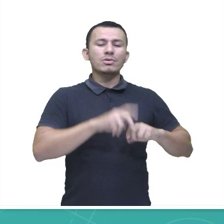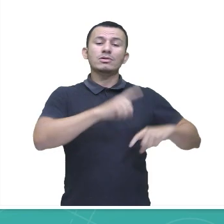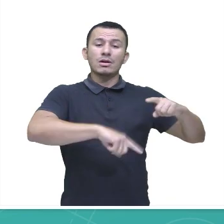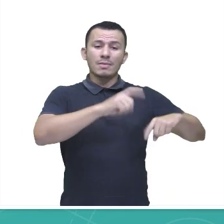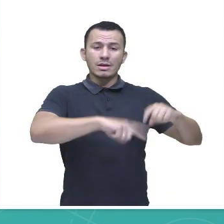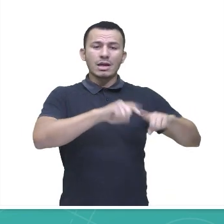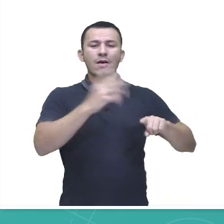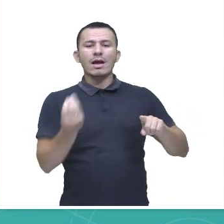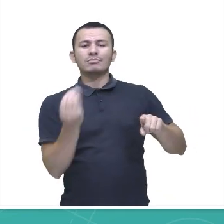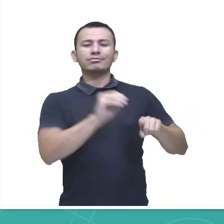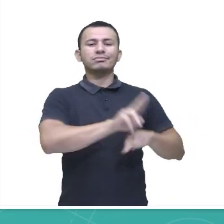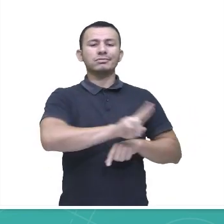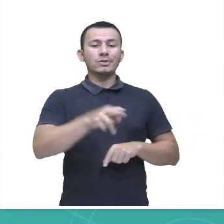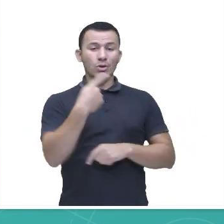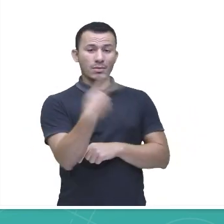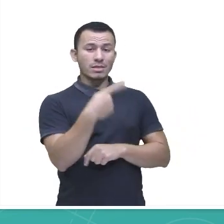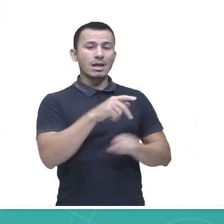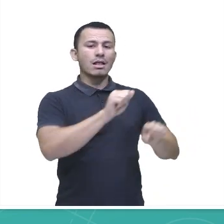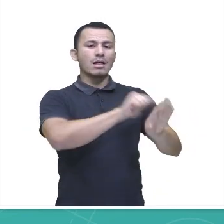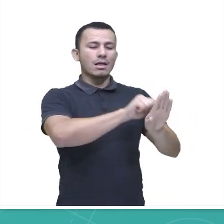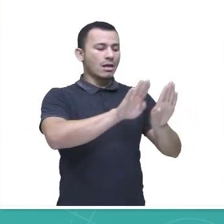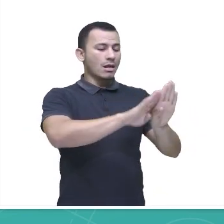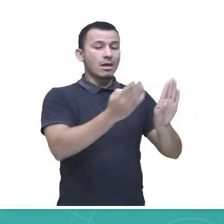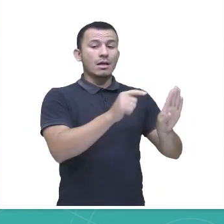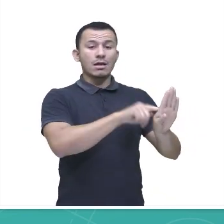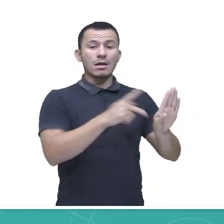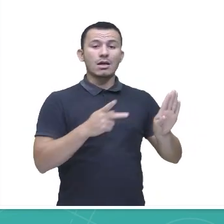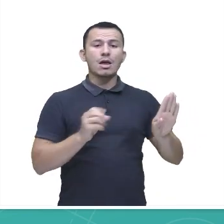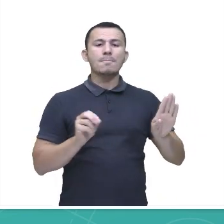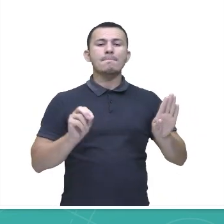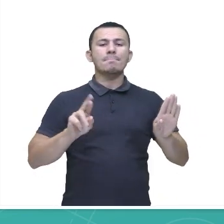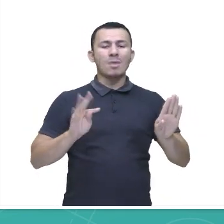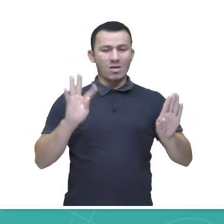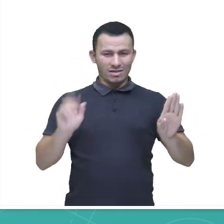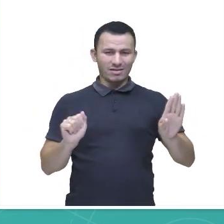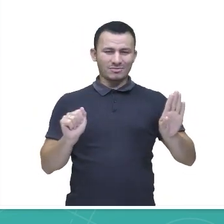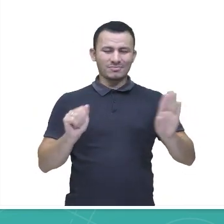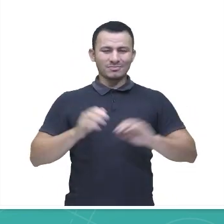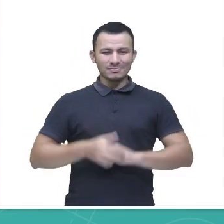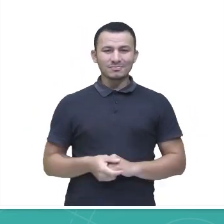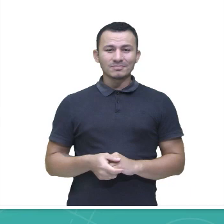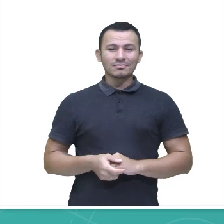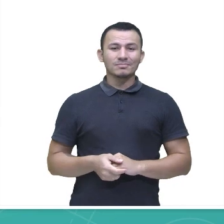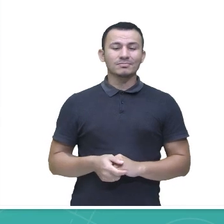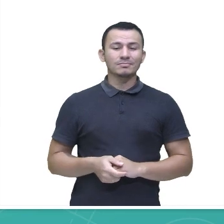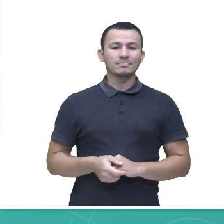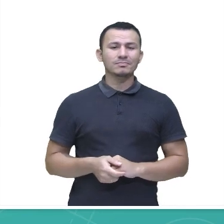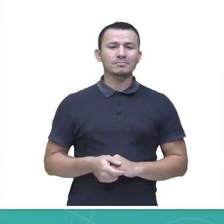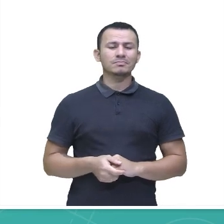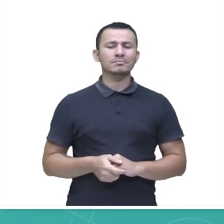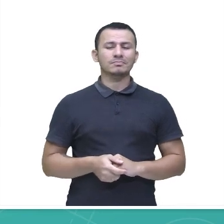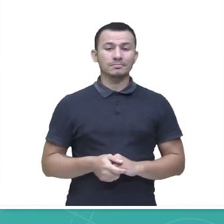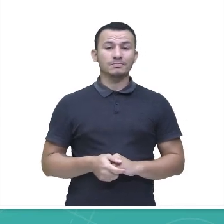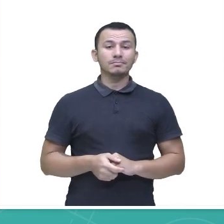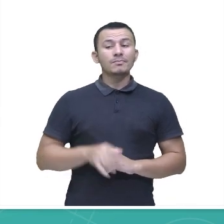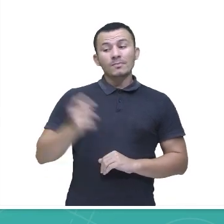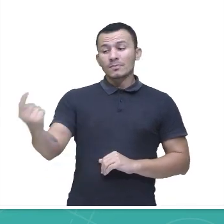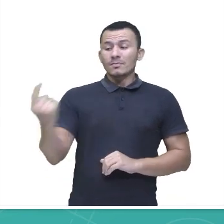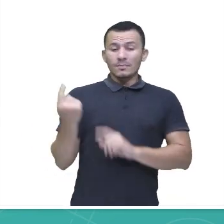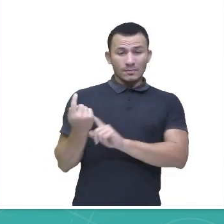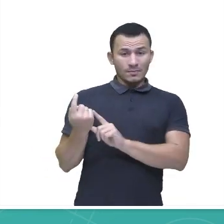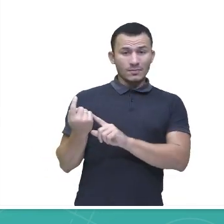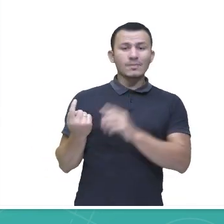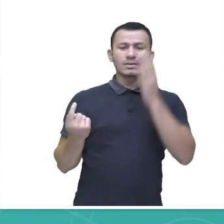o nome, a palavra que nomeia este objeto, né, do mundo real, substantivo. Para quê? Não importa. João vem. João